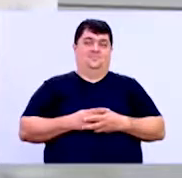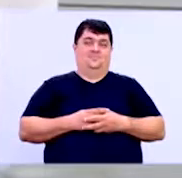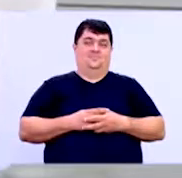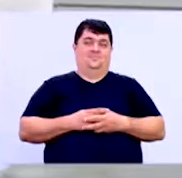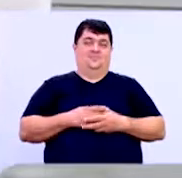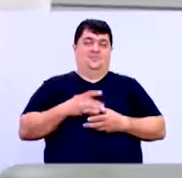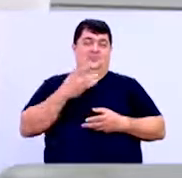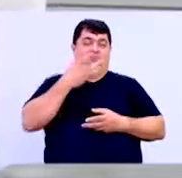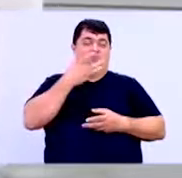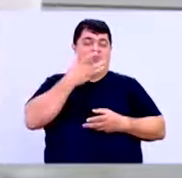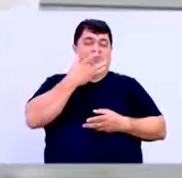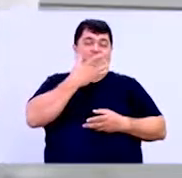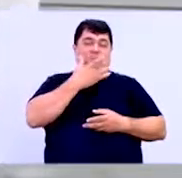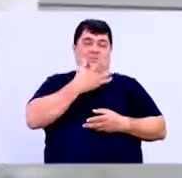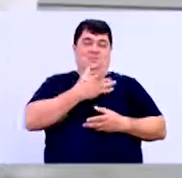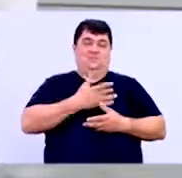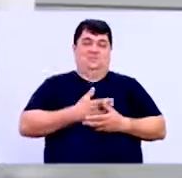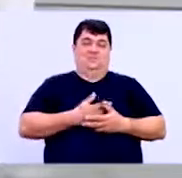Que delícia.